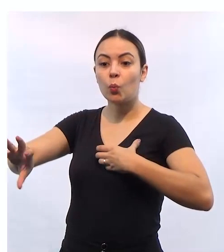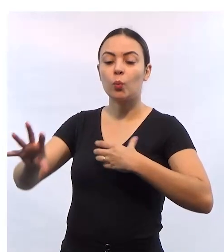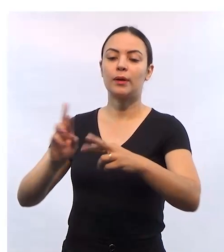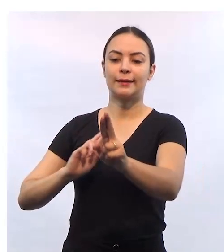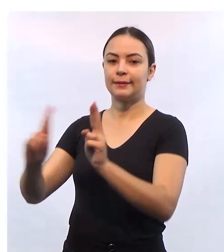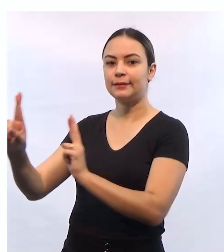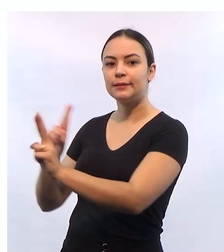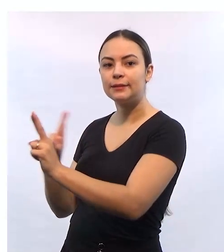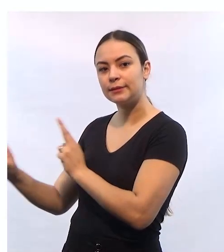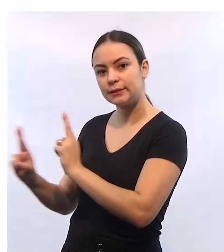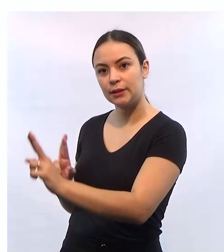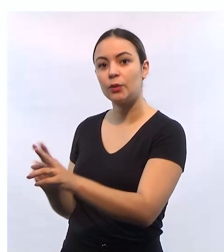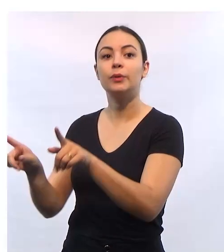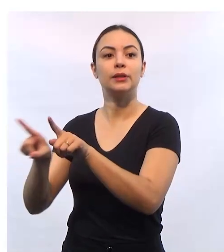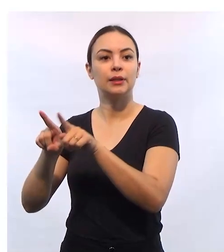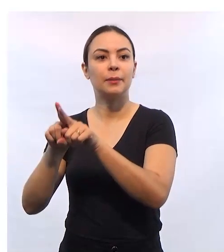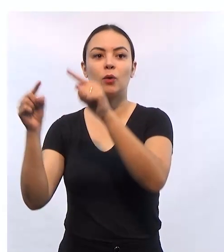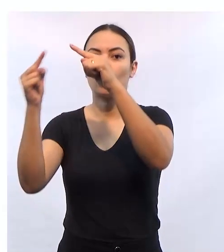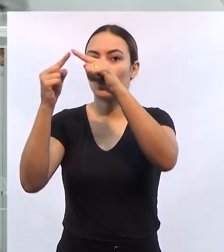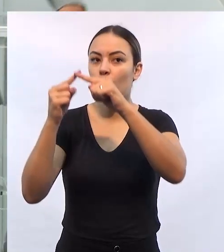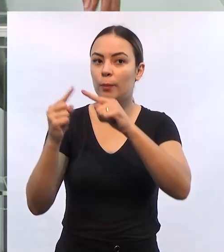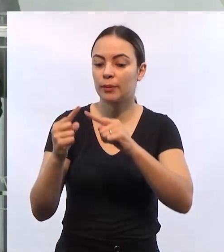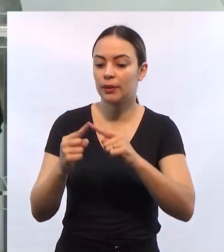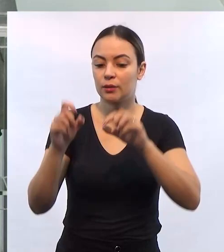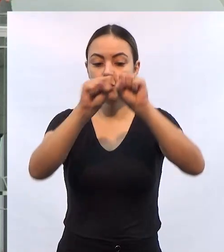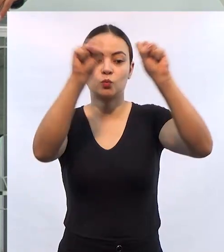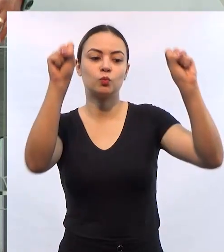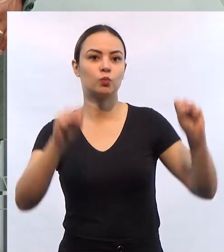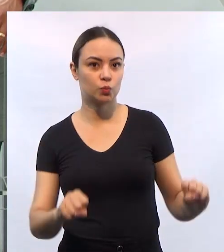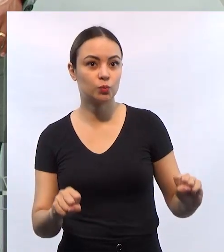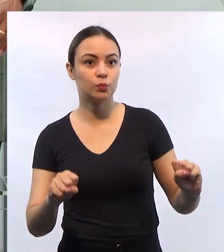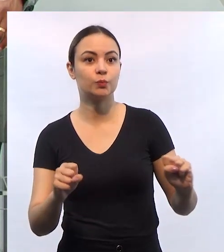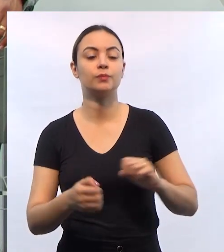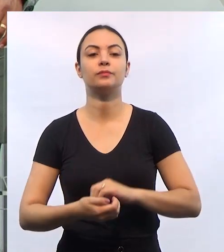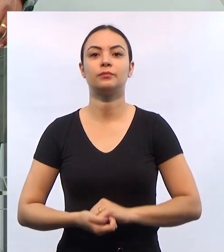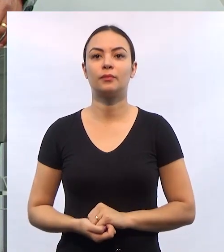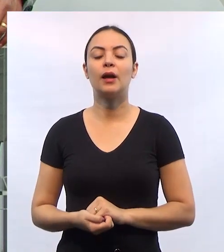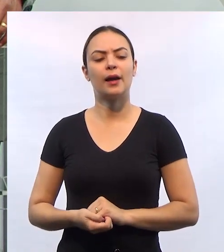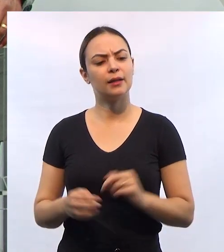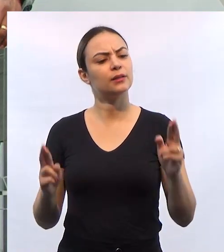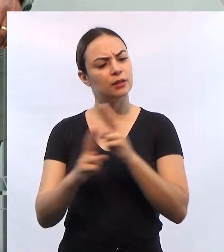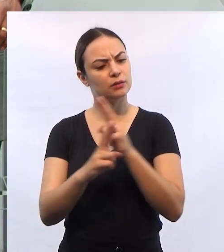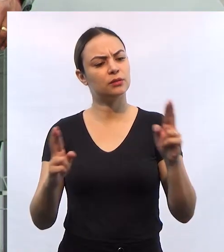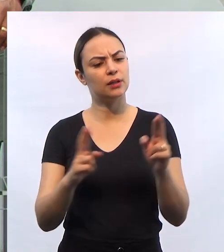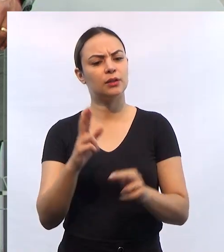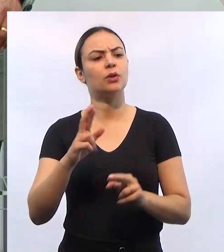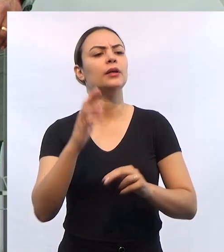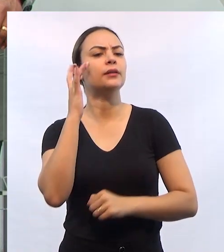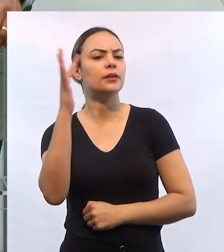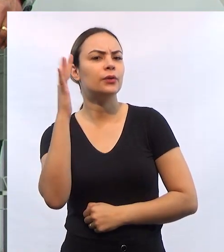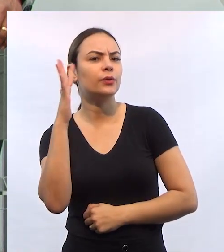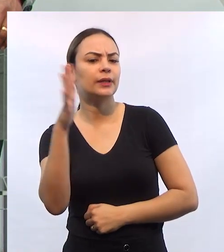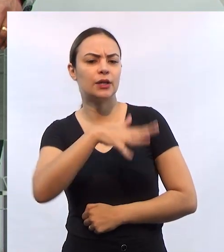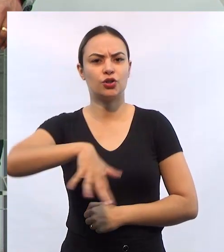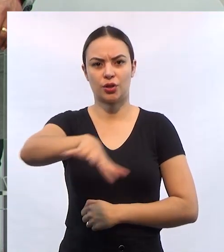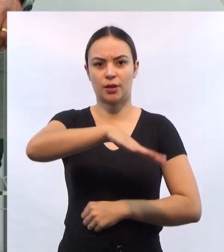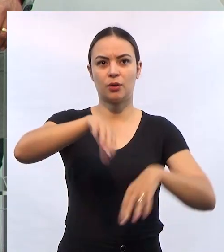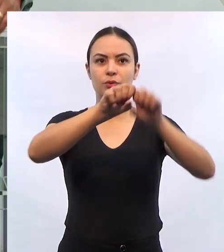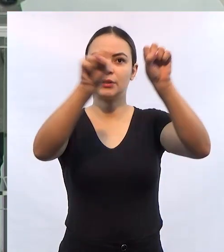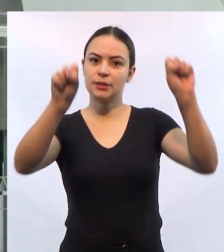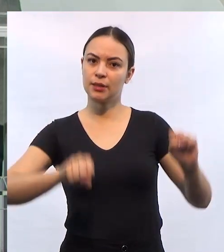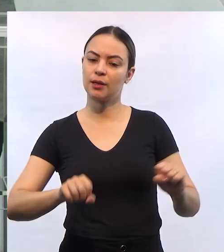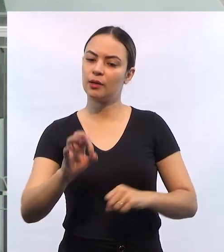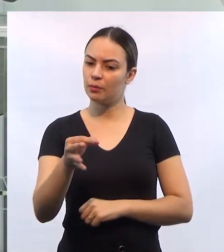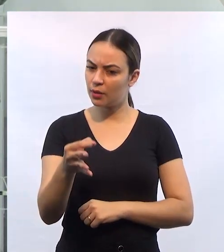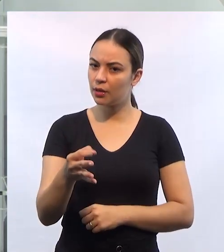sistêmica. Nossa, professor, então quer dizer que ela também está relacionada com a teoria geral dos sistemas? É claro.